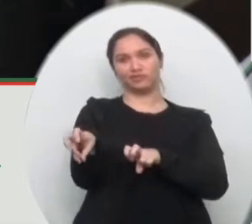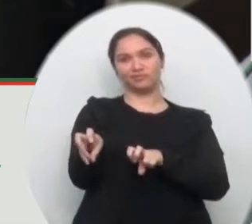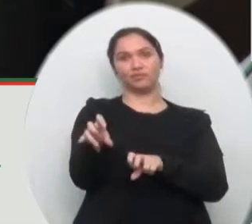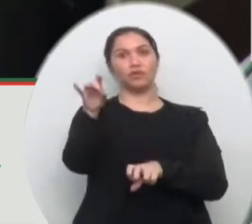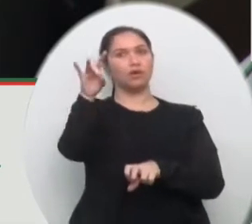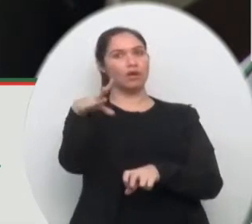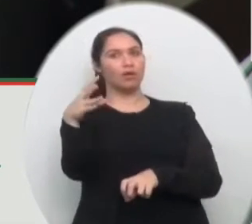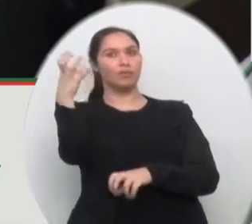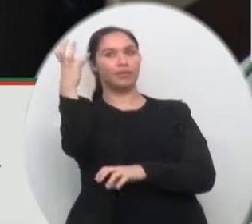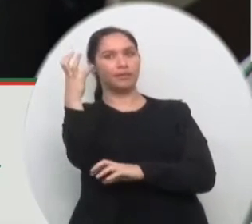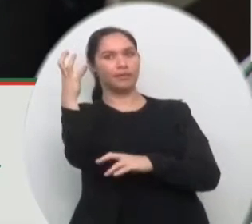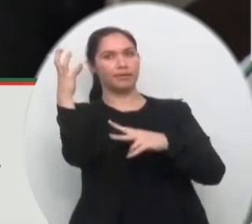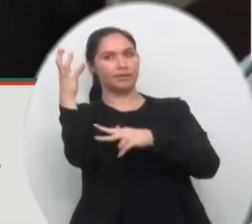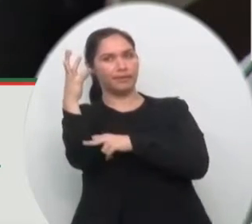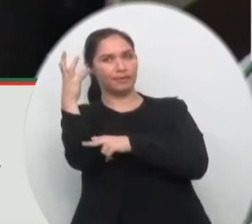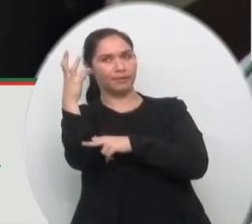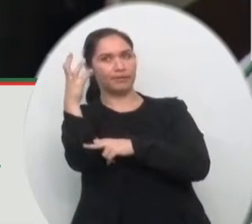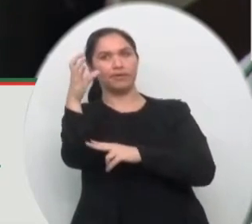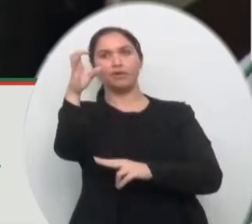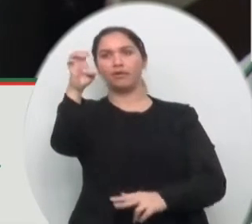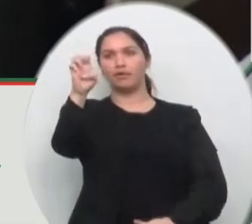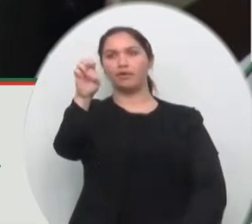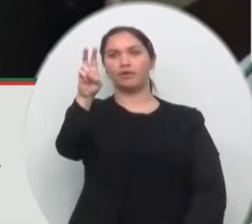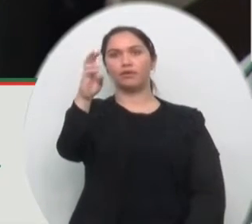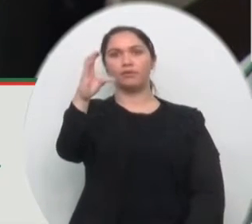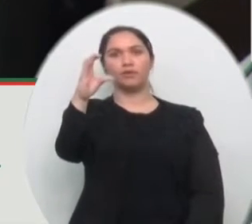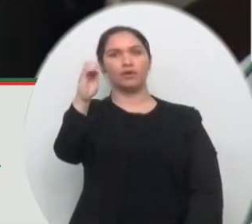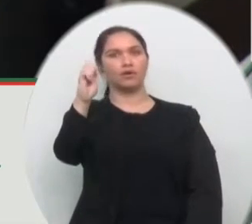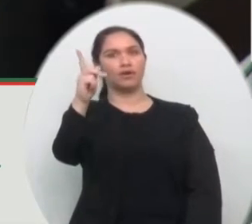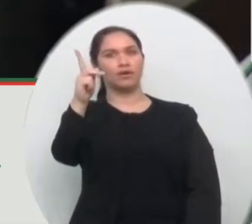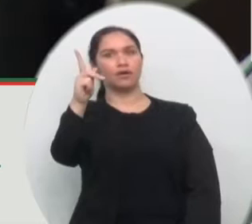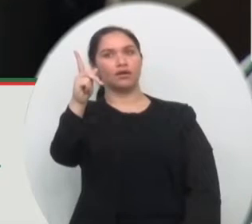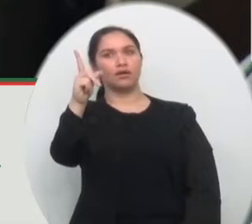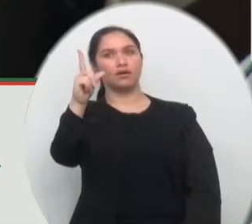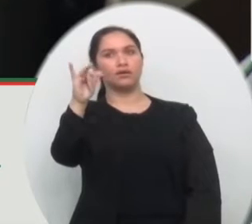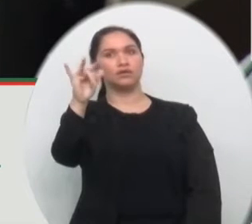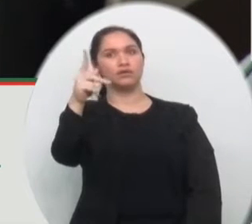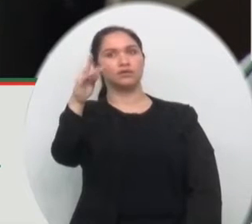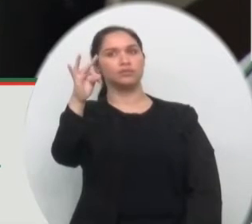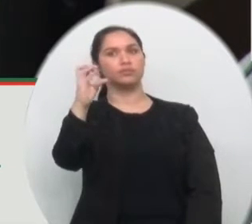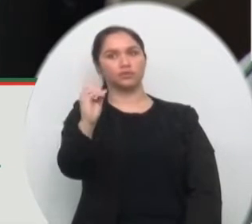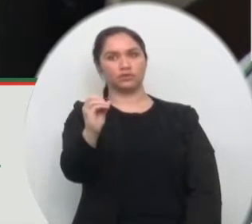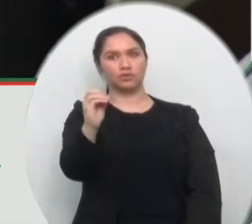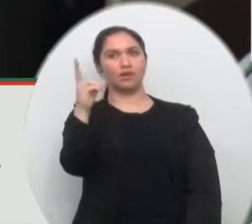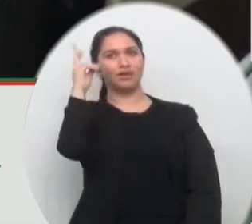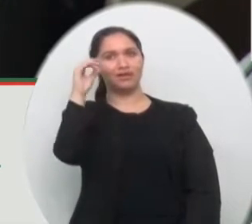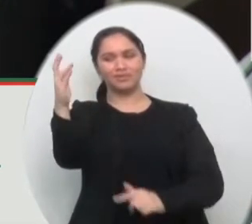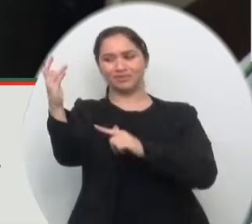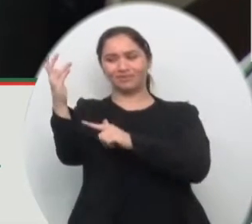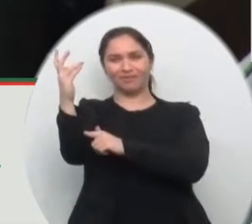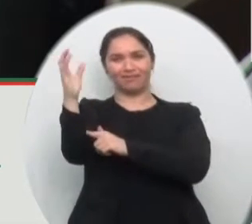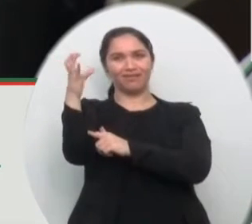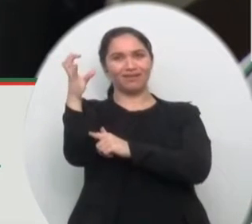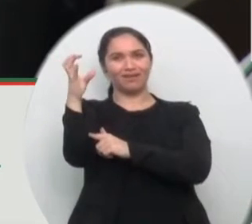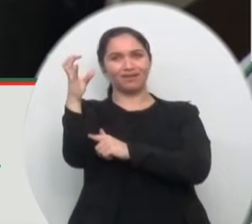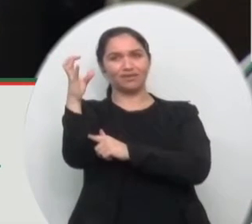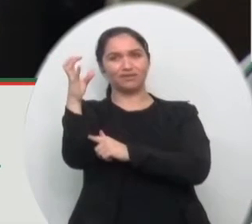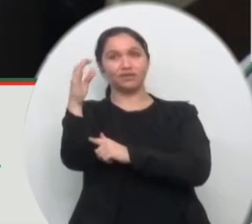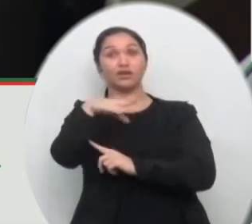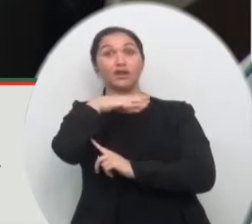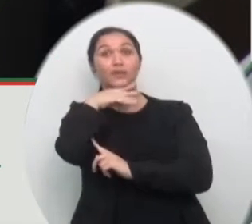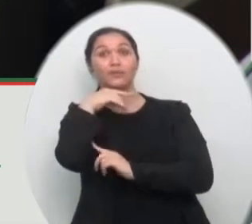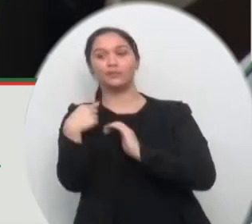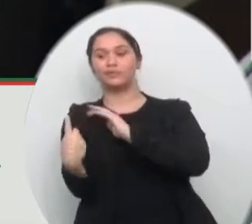um eucalipto, que é uma árvore exótica, que não contribui em nada. Em nada para o meio ambiente da nossa região. E por